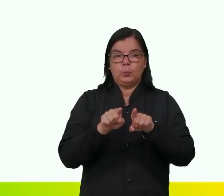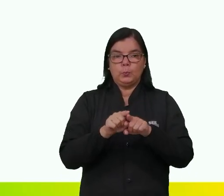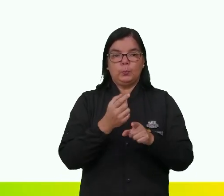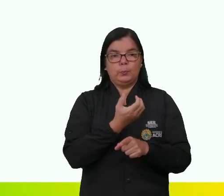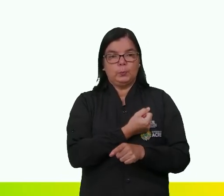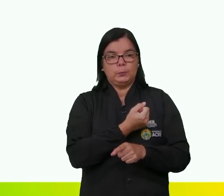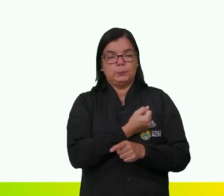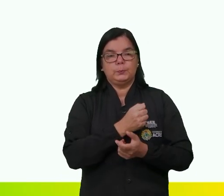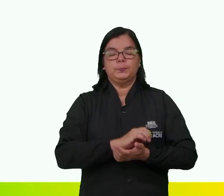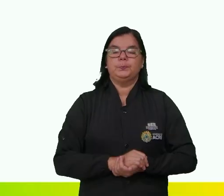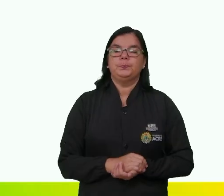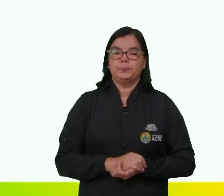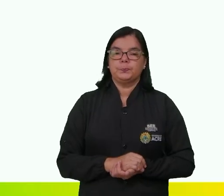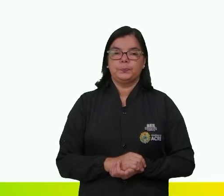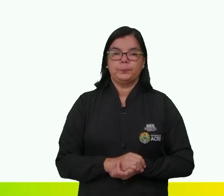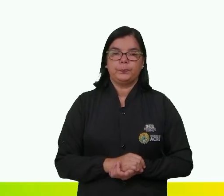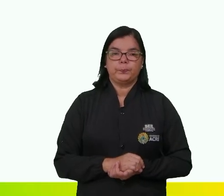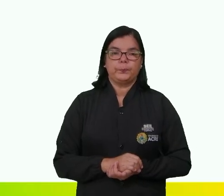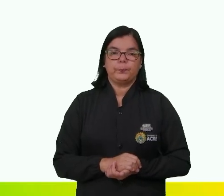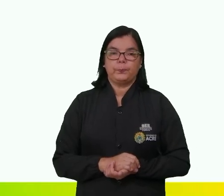a potência, sempre.